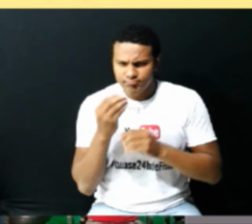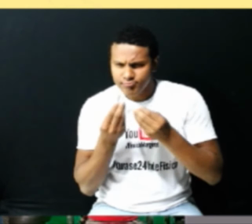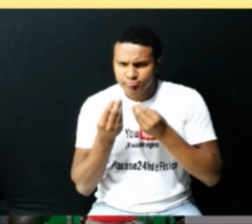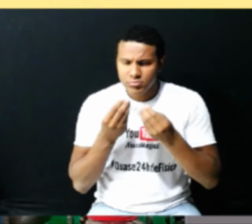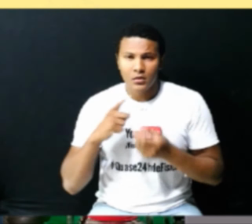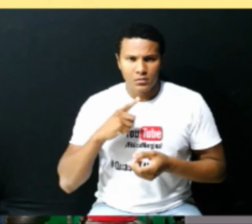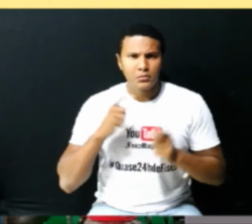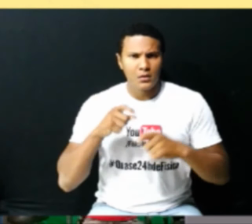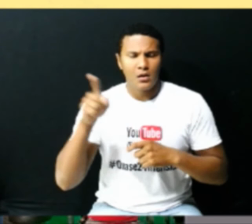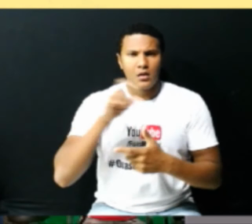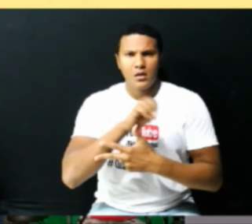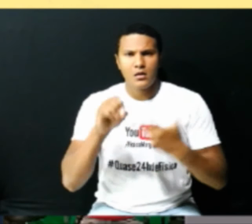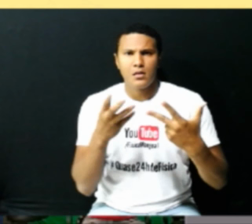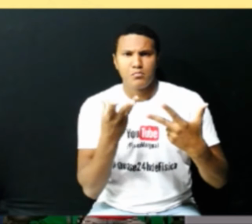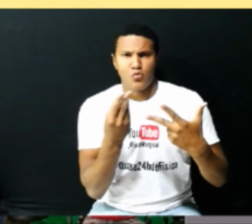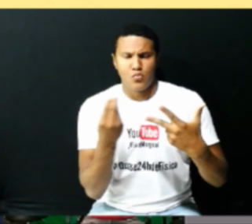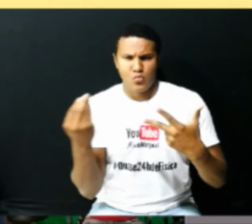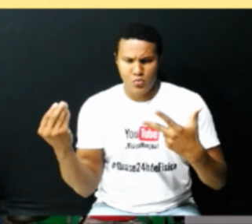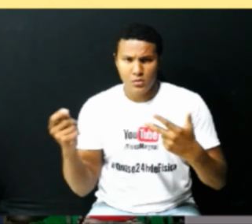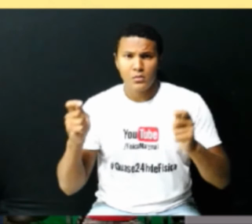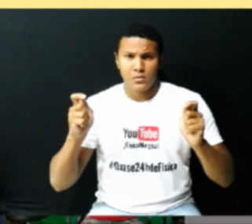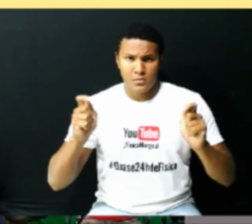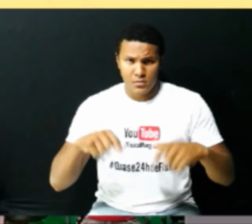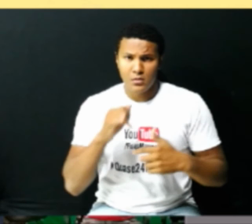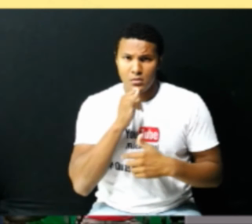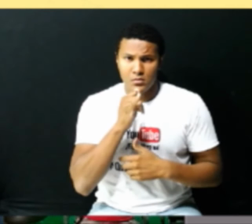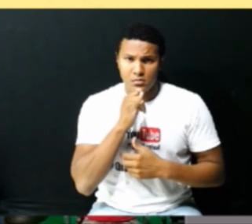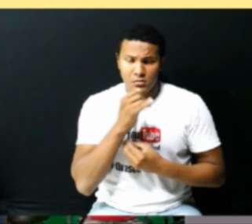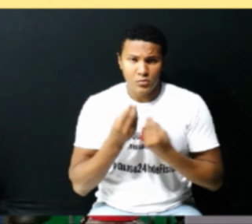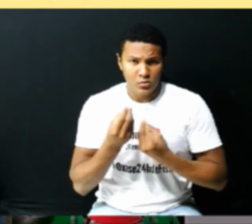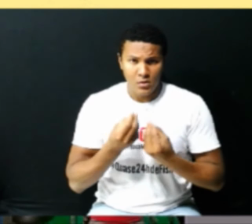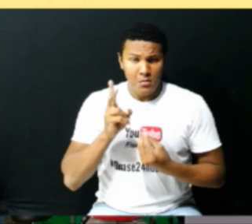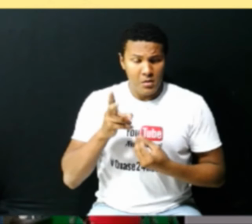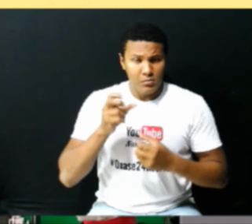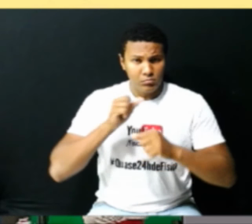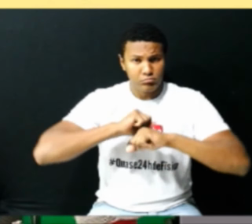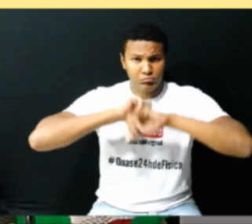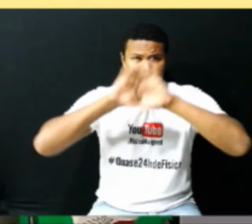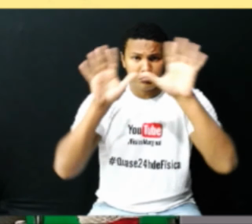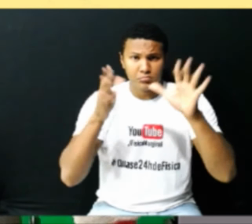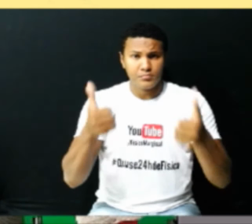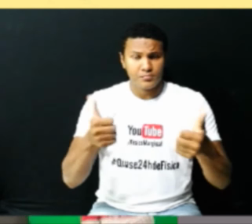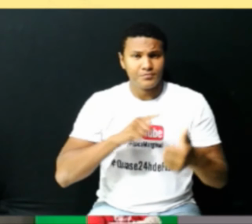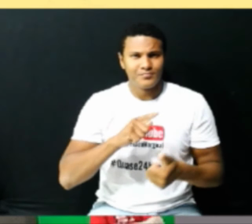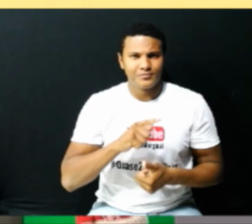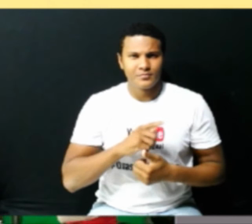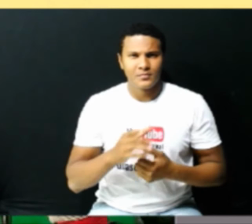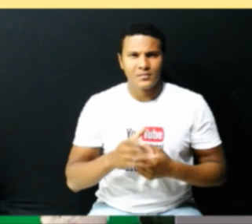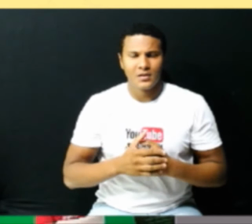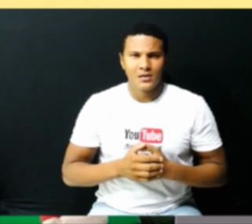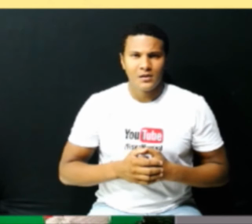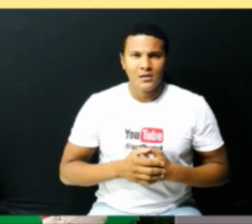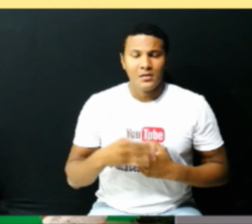você tiver clareza de como as transformações acontecem aqui. Lá no PDF que eu citei no início da nossa conversa,